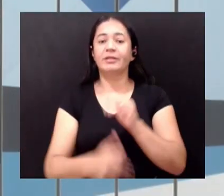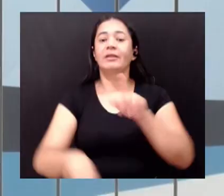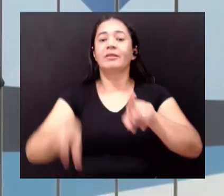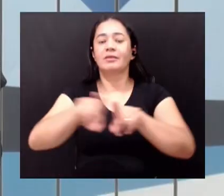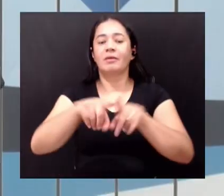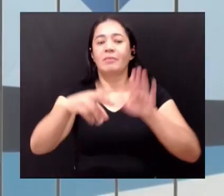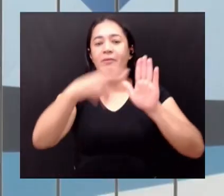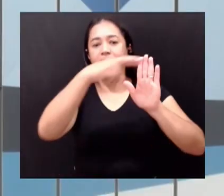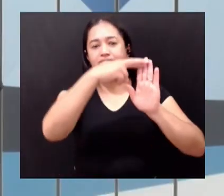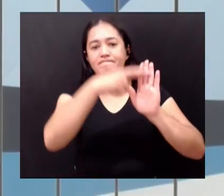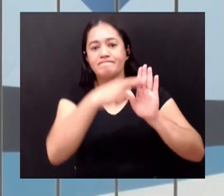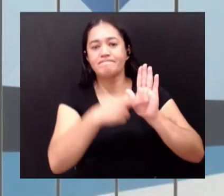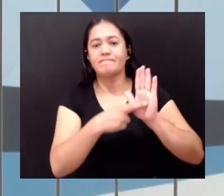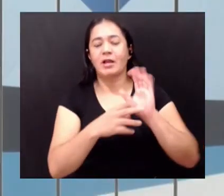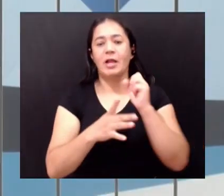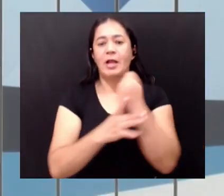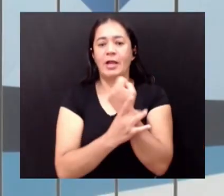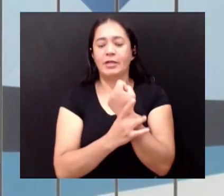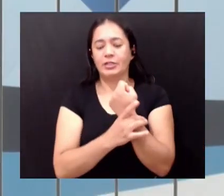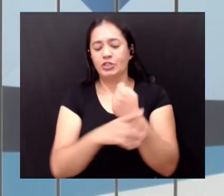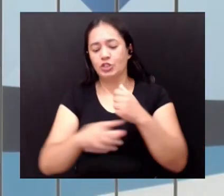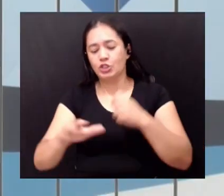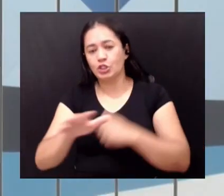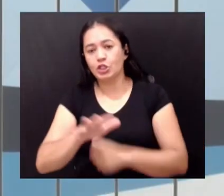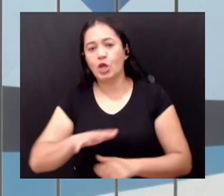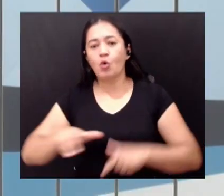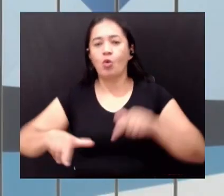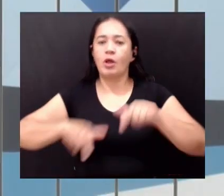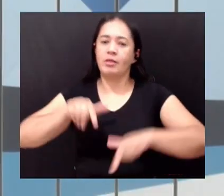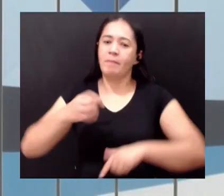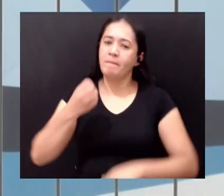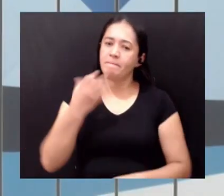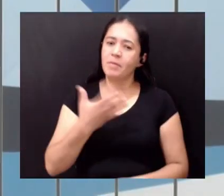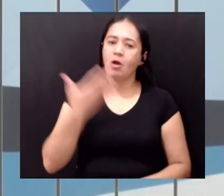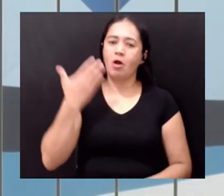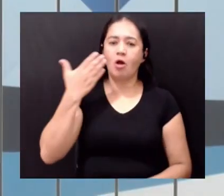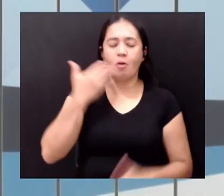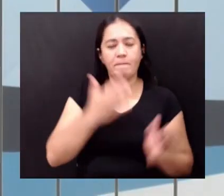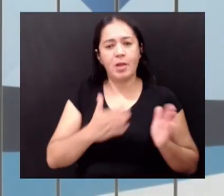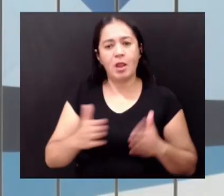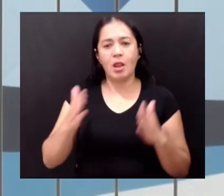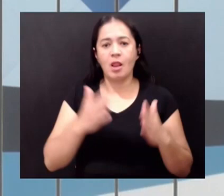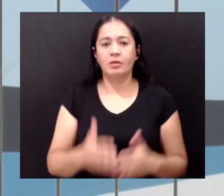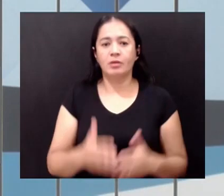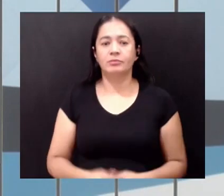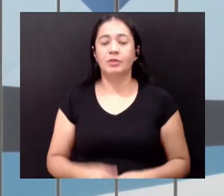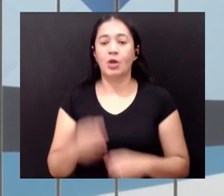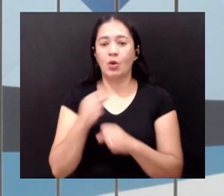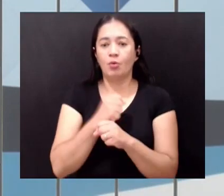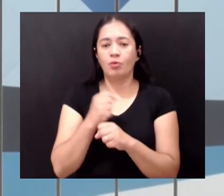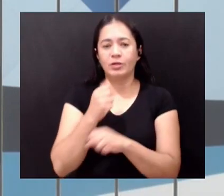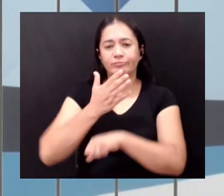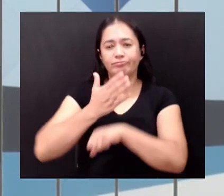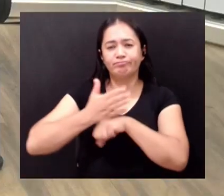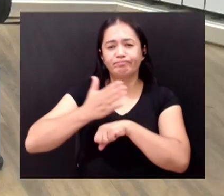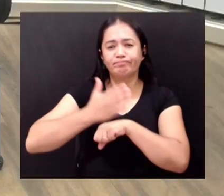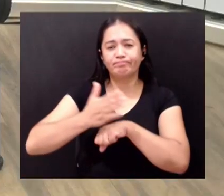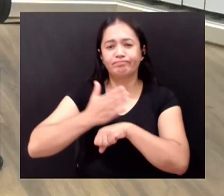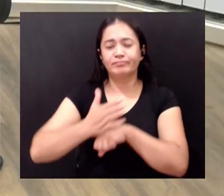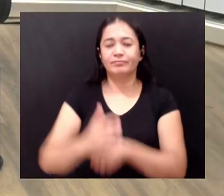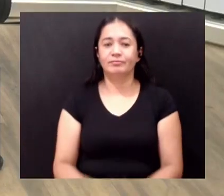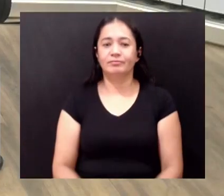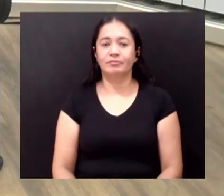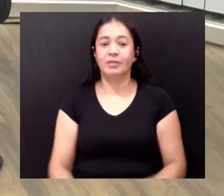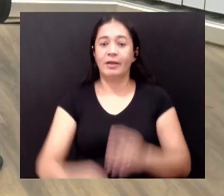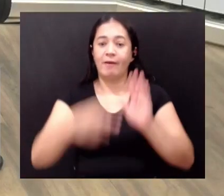ambiente de trabalho bom, produtivo, proveitoso, né? Então vai ser um ano de treino, eu imagino. Né? E essas normativas, é